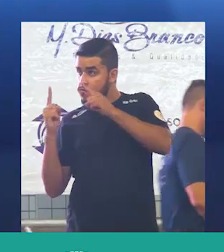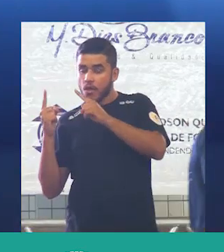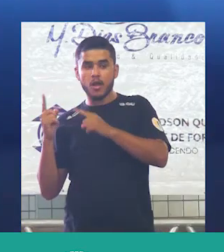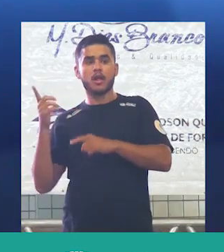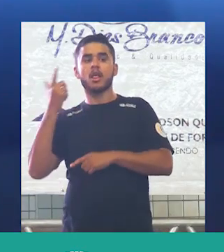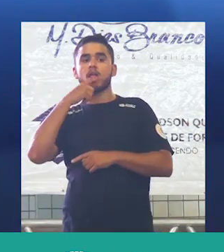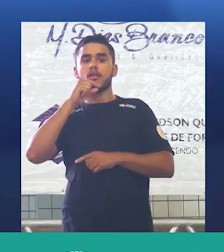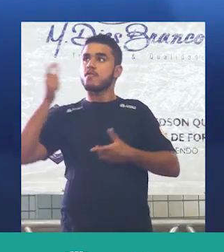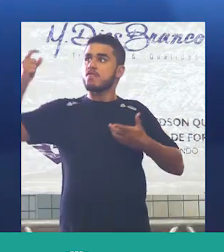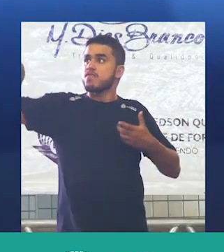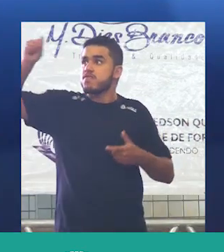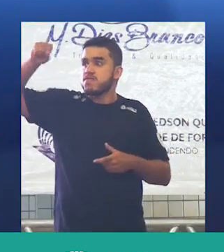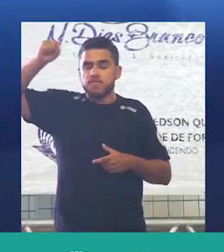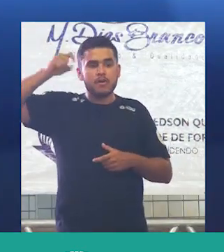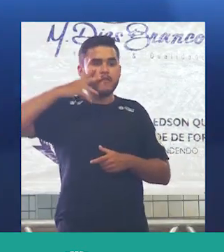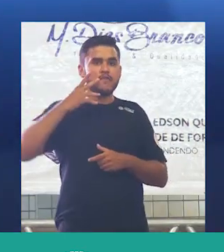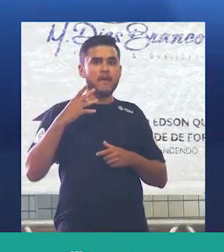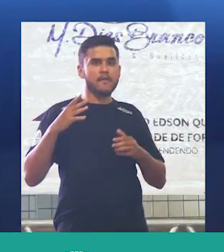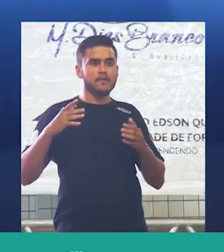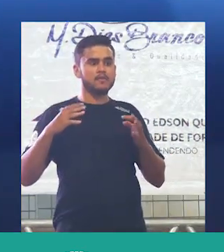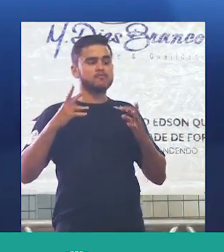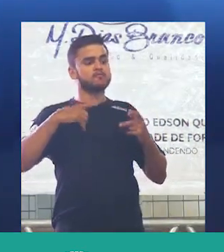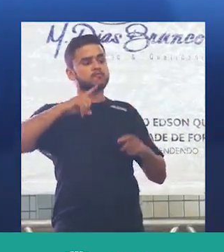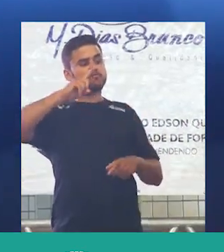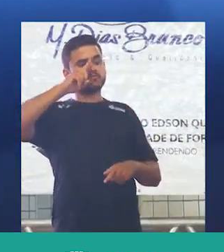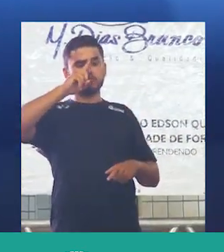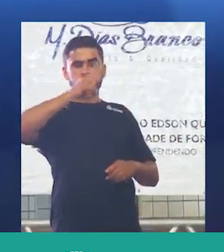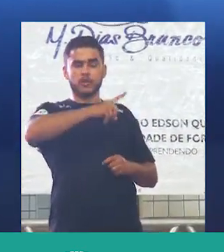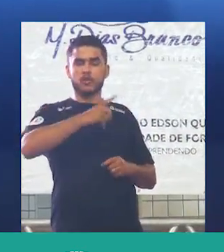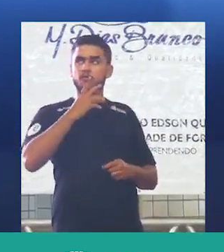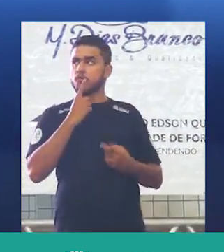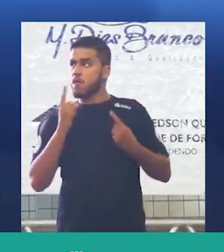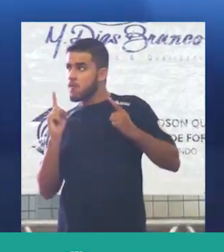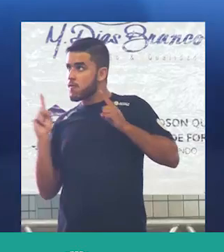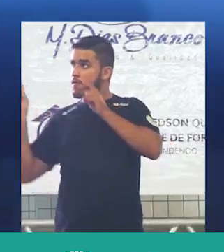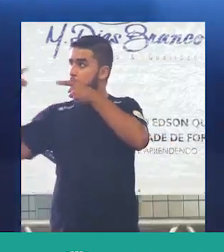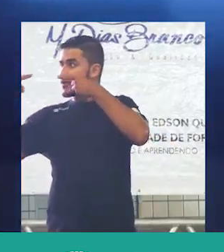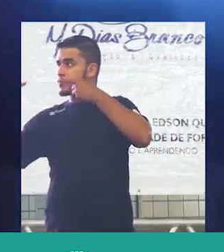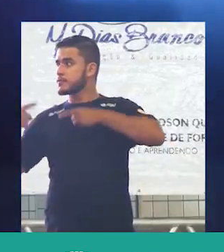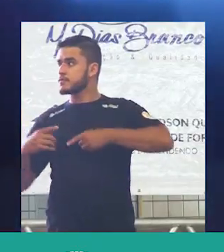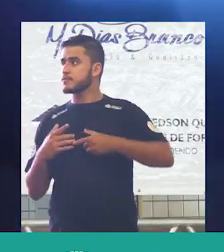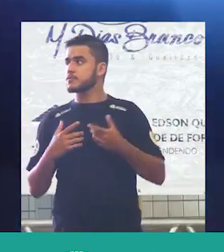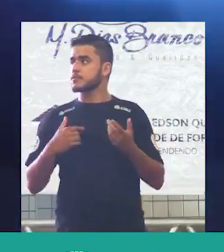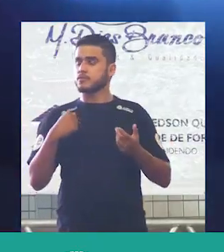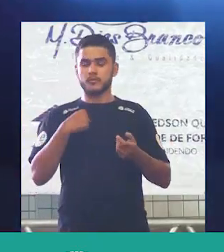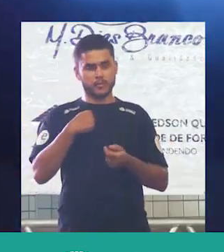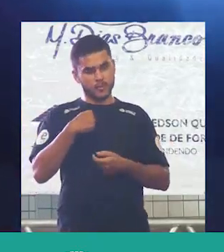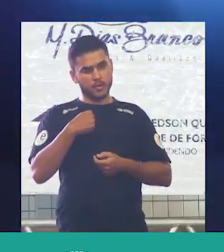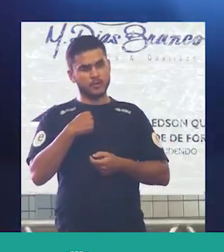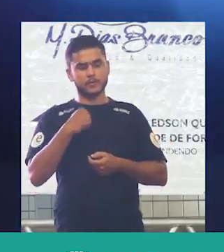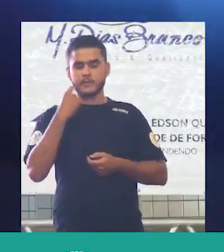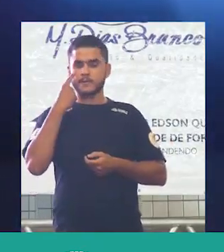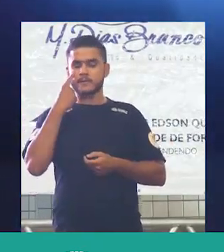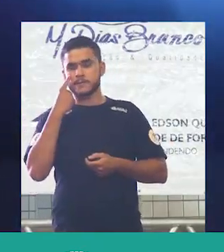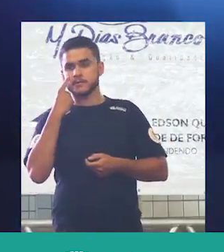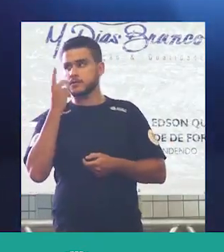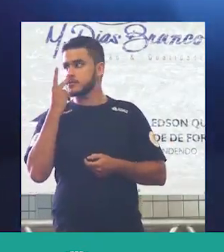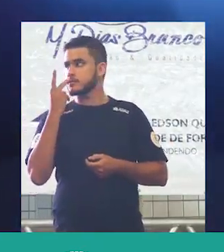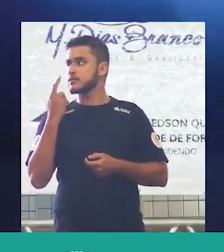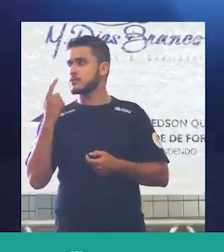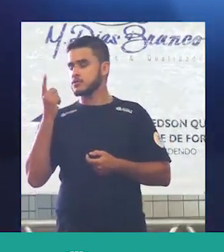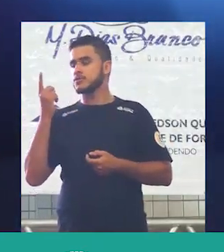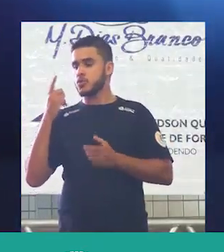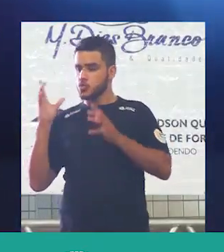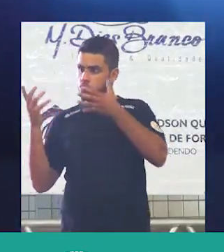ó. Aí o gafanhoto-chefe está lá conversando com os outros gafanhotos. Aí temos